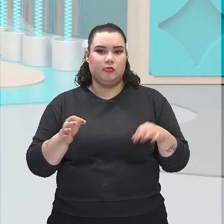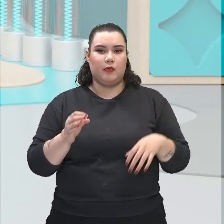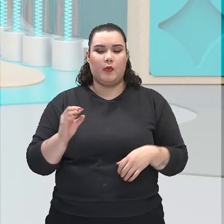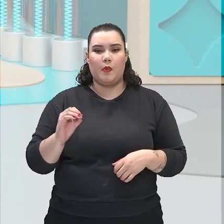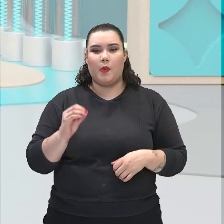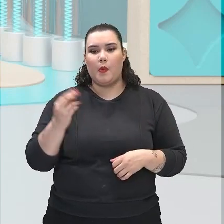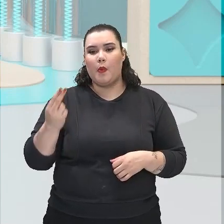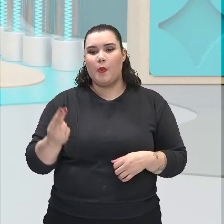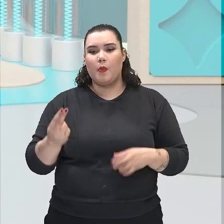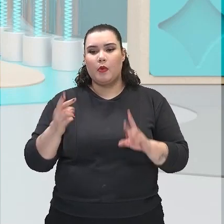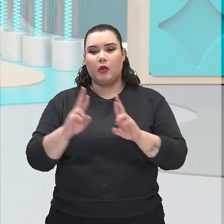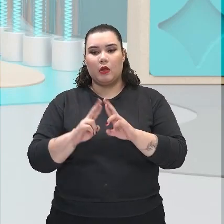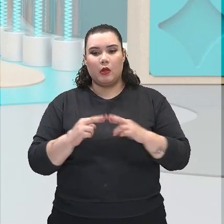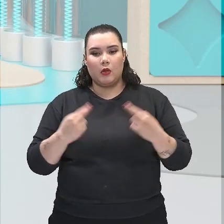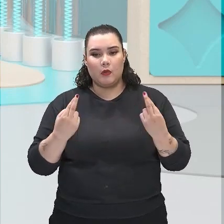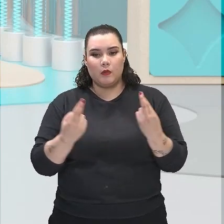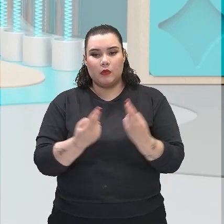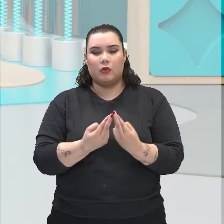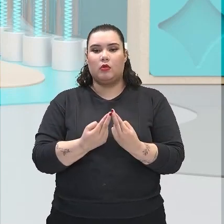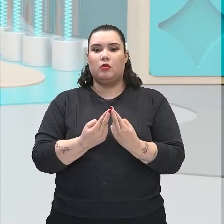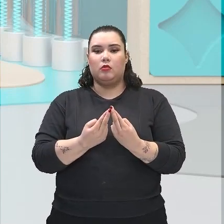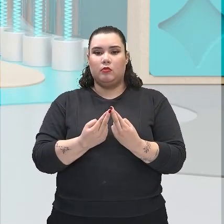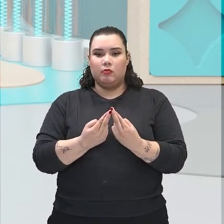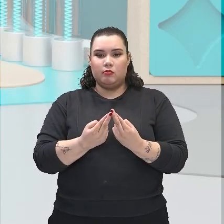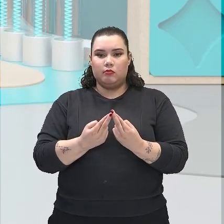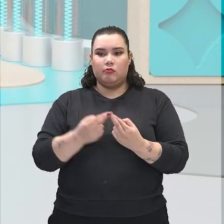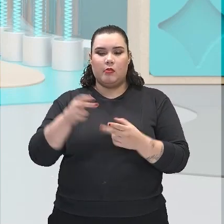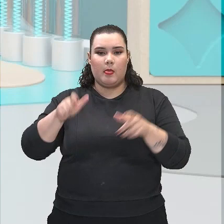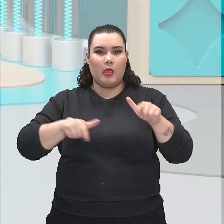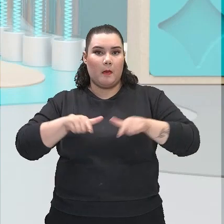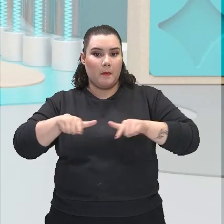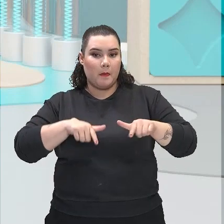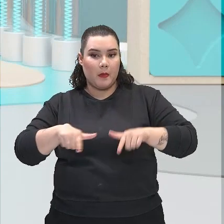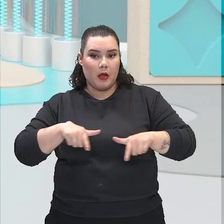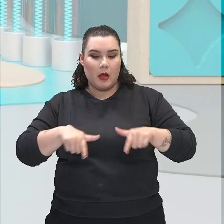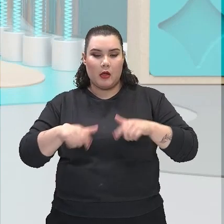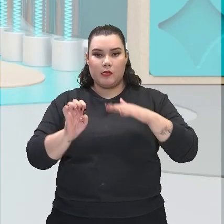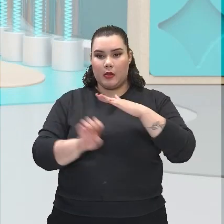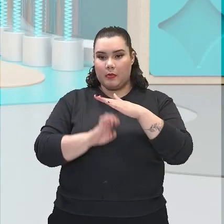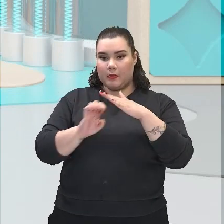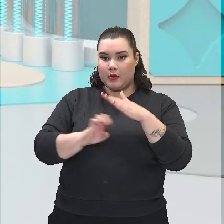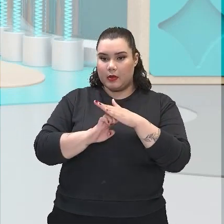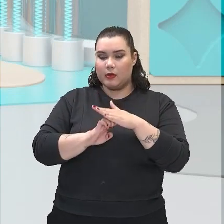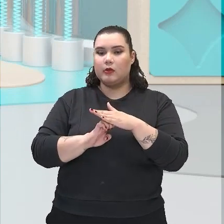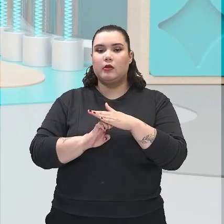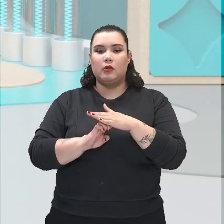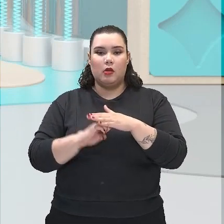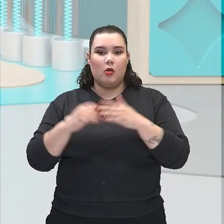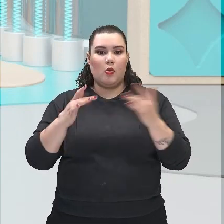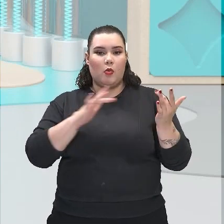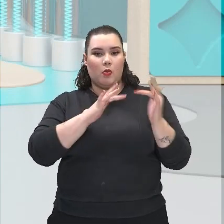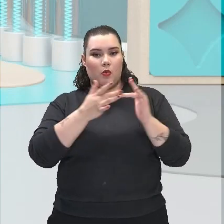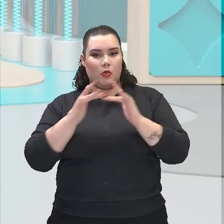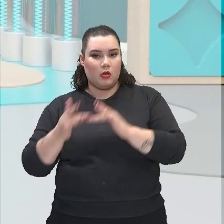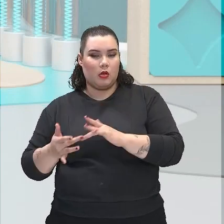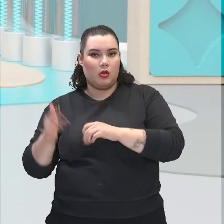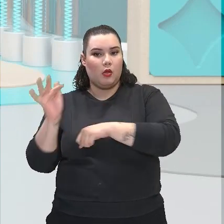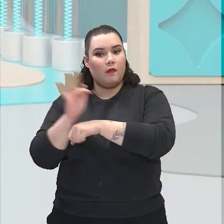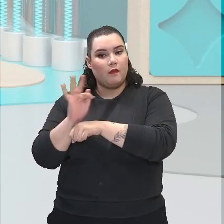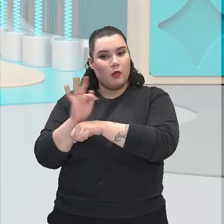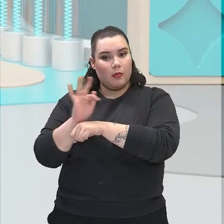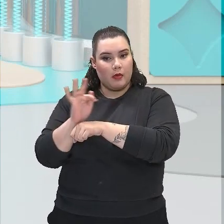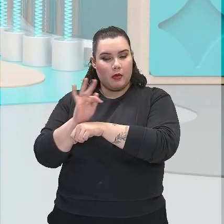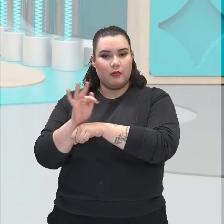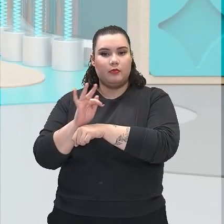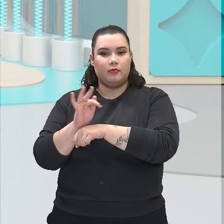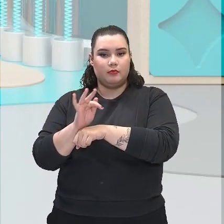está em uma reunião com colegas de trabalho, em uma empresa, esses contextos são formais.